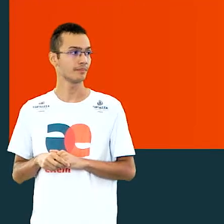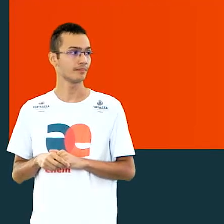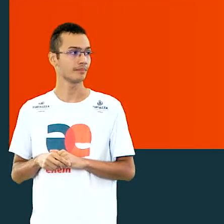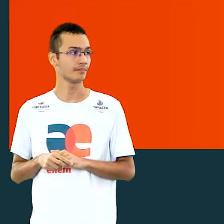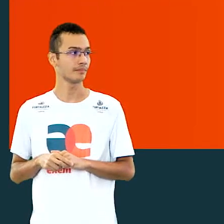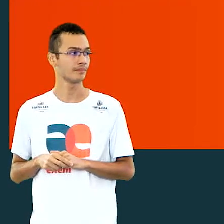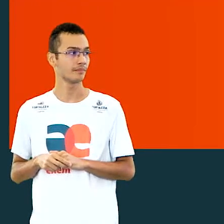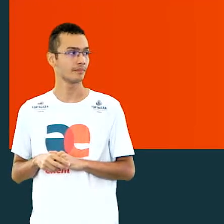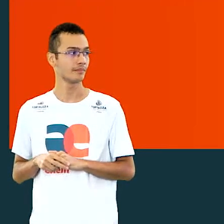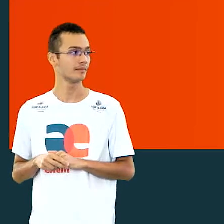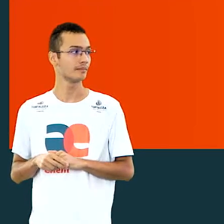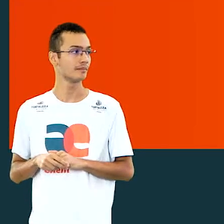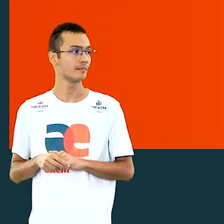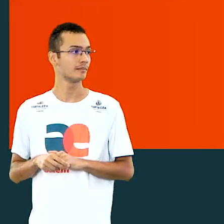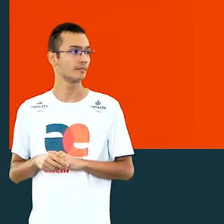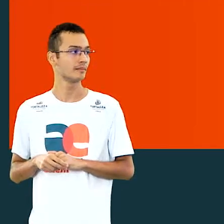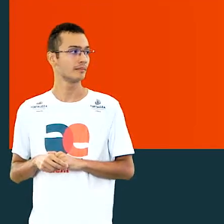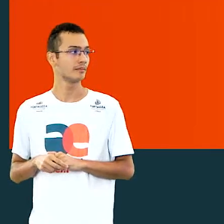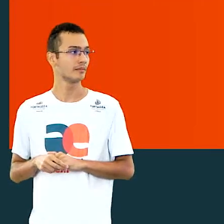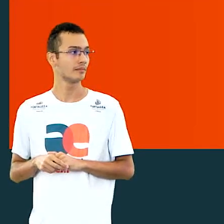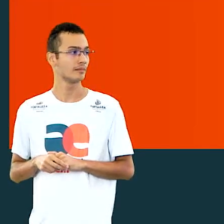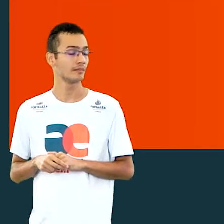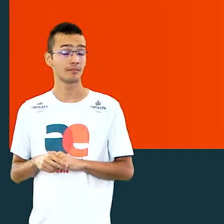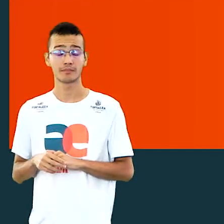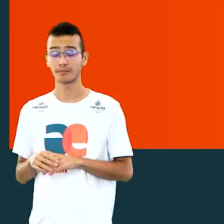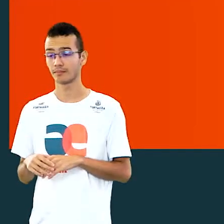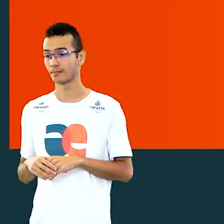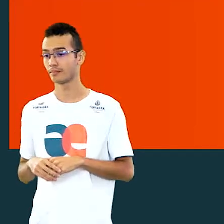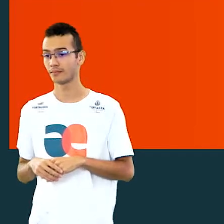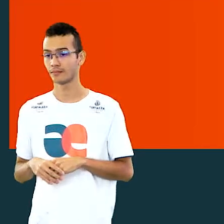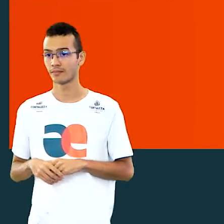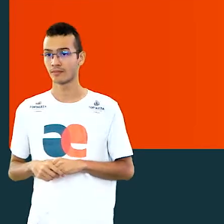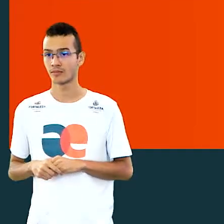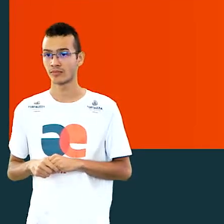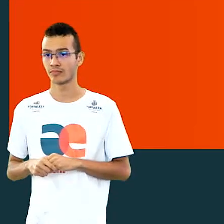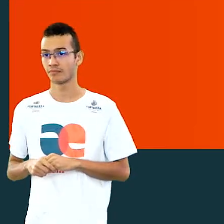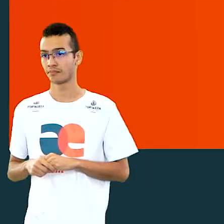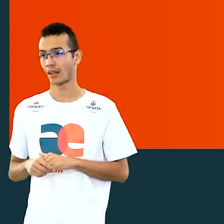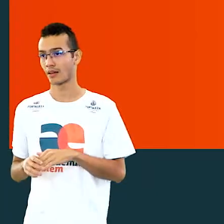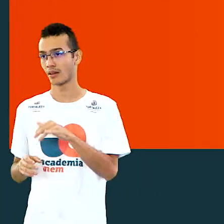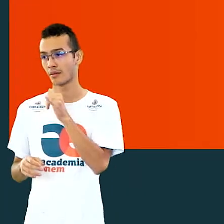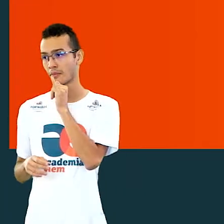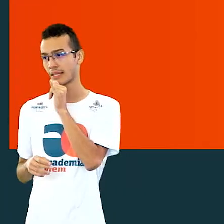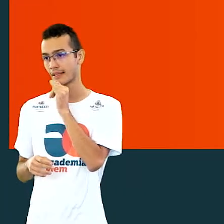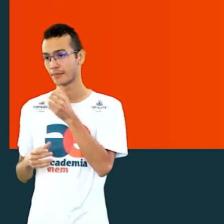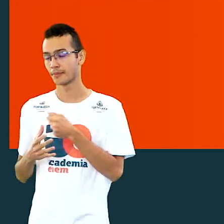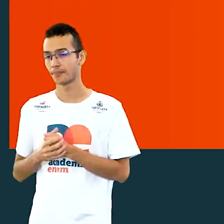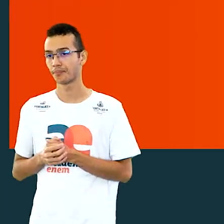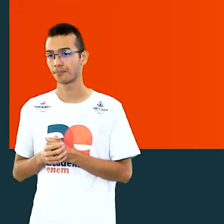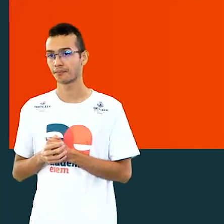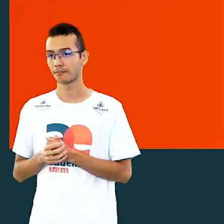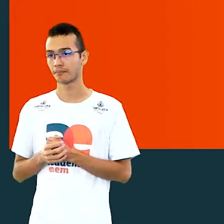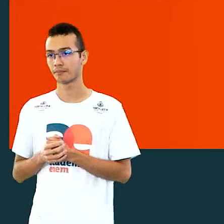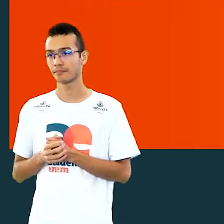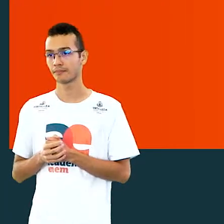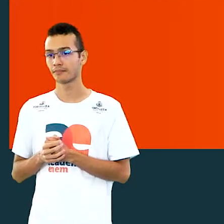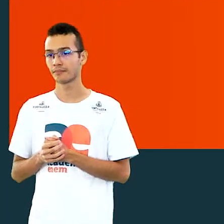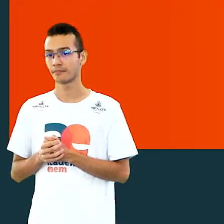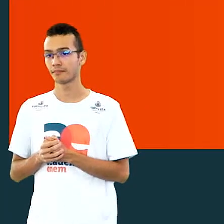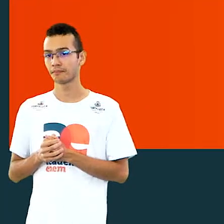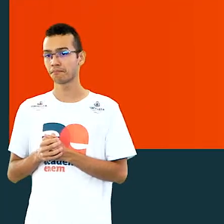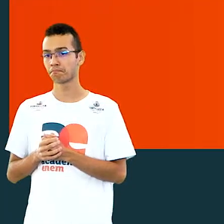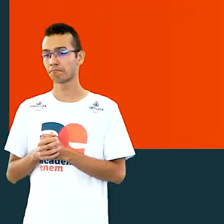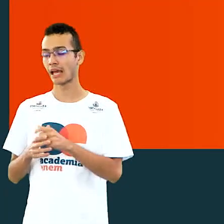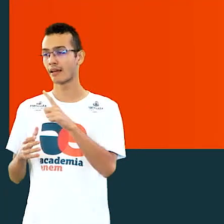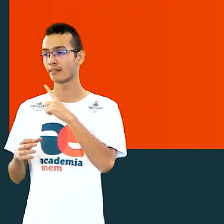É por causa da proximidade, é? Se você pegar um fluido e fizer um cano ligando